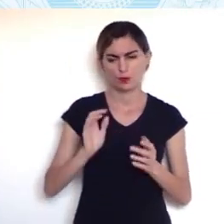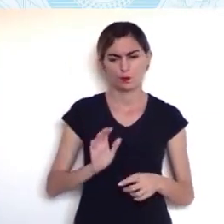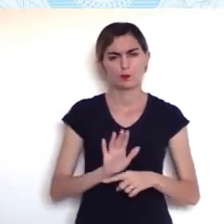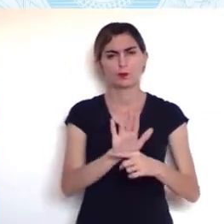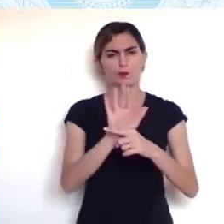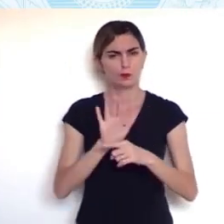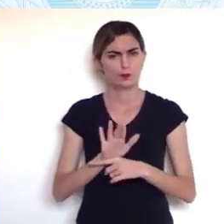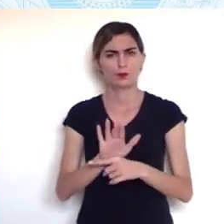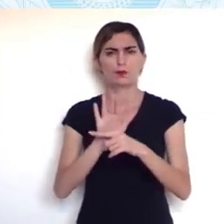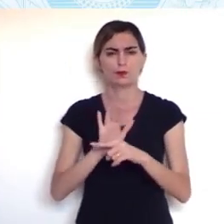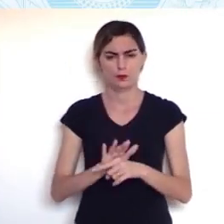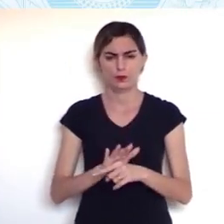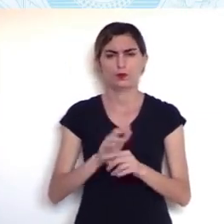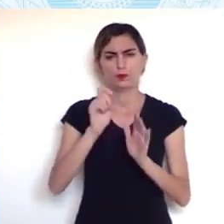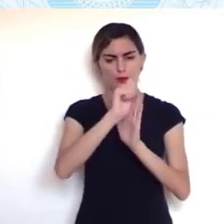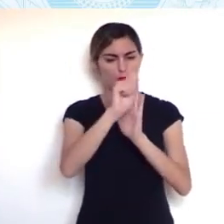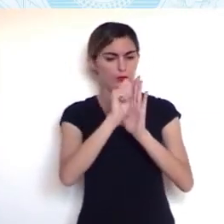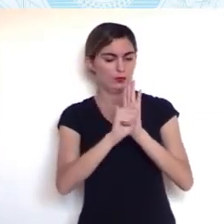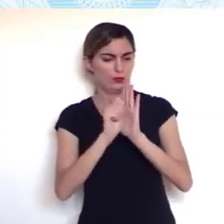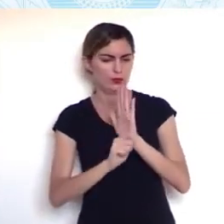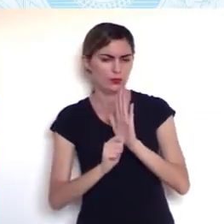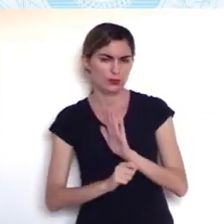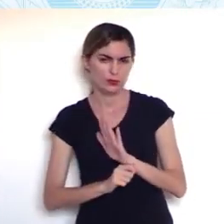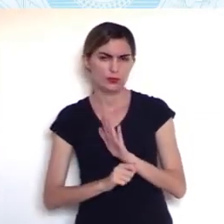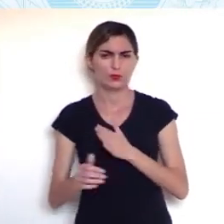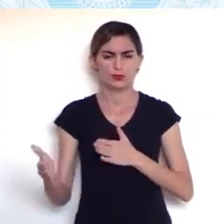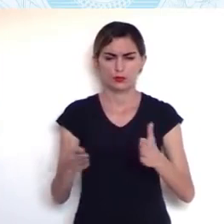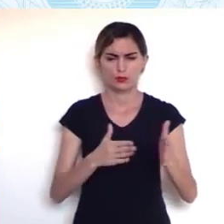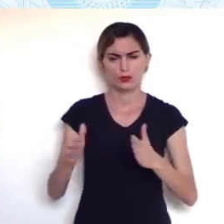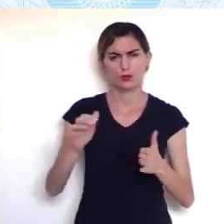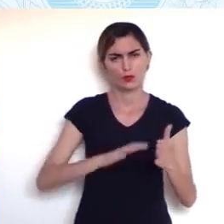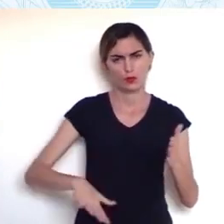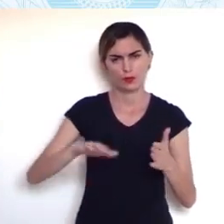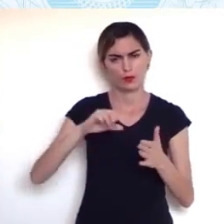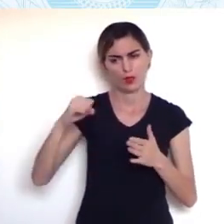dos autores desse movimento